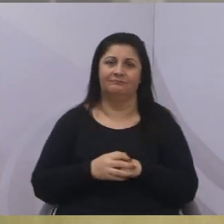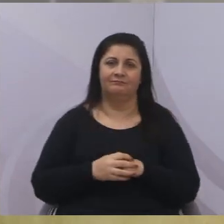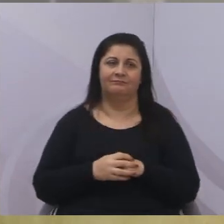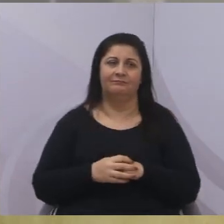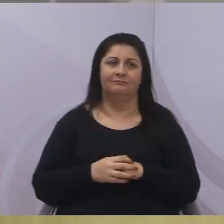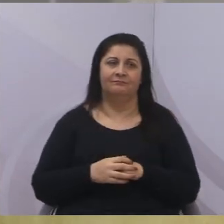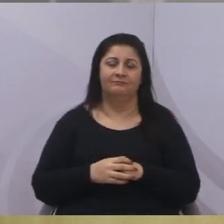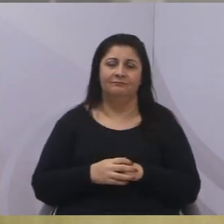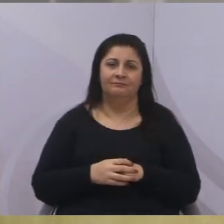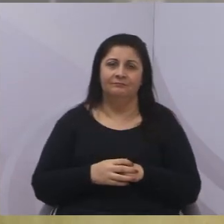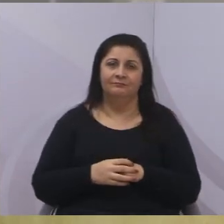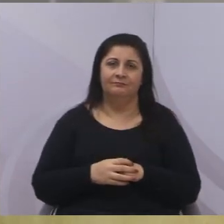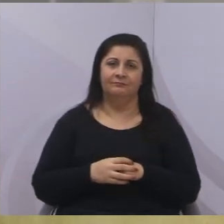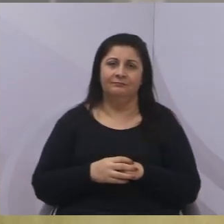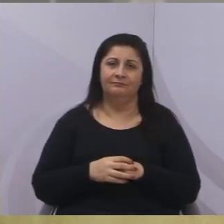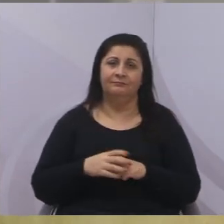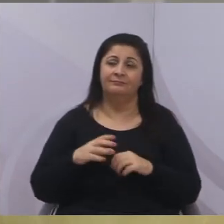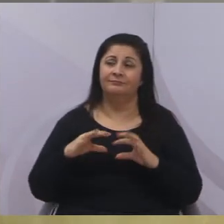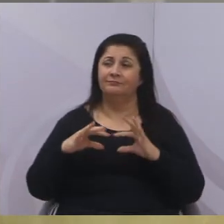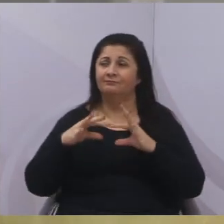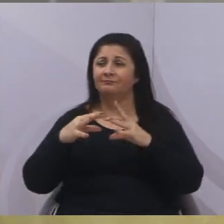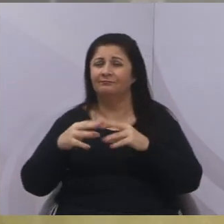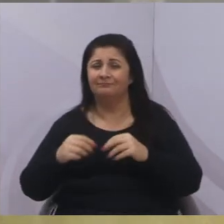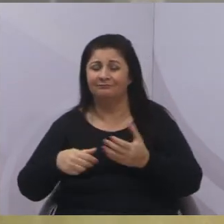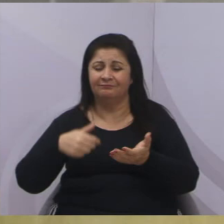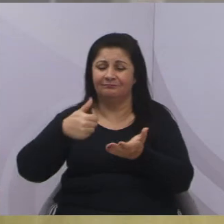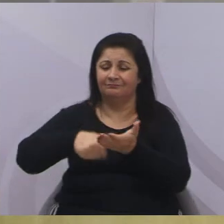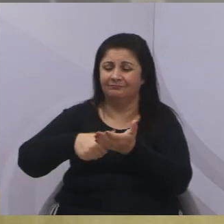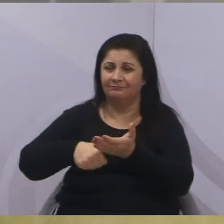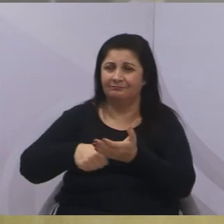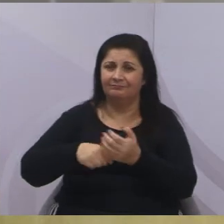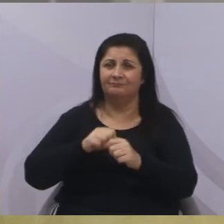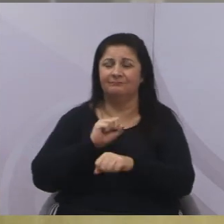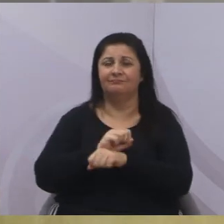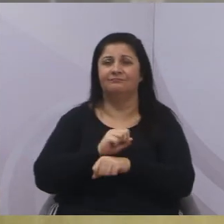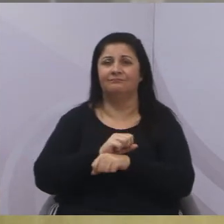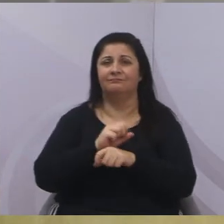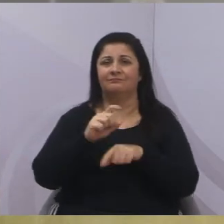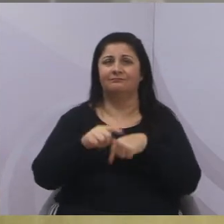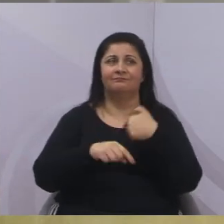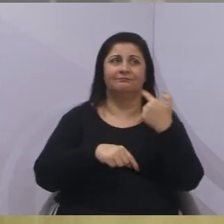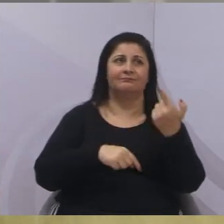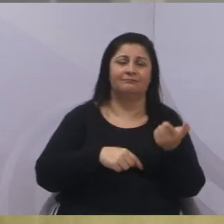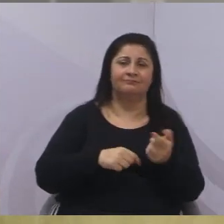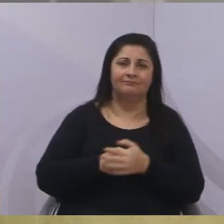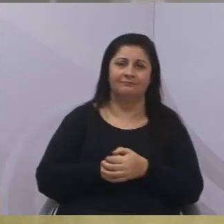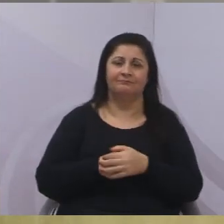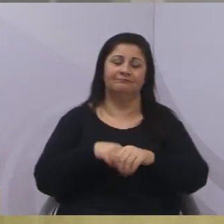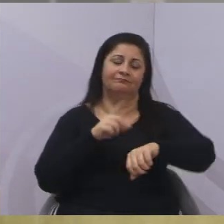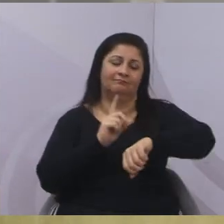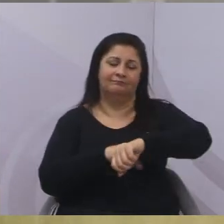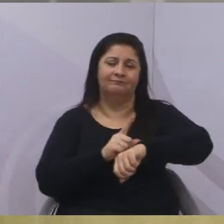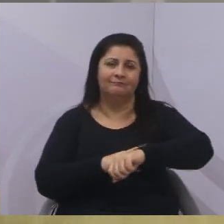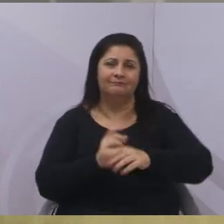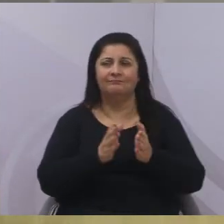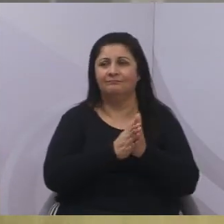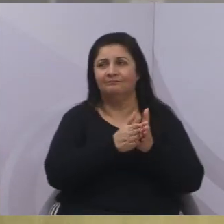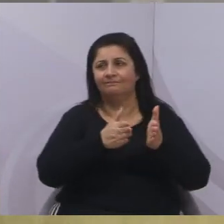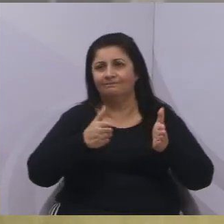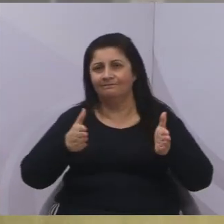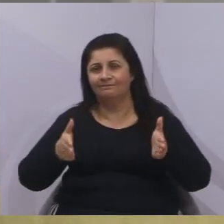processo, aquele rito administrativo para a gente poder lançar o próximo edital. Né? Tem o prazo, o